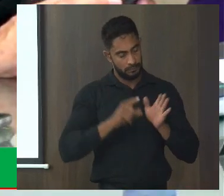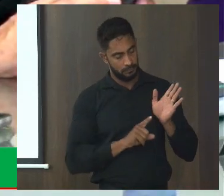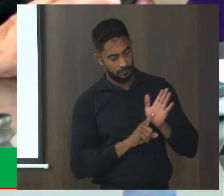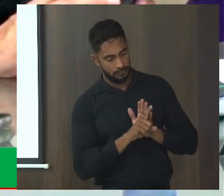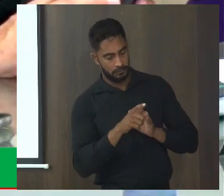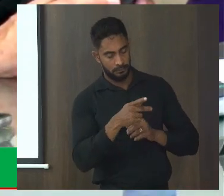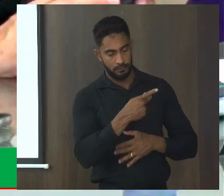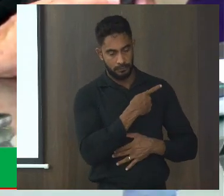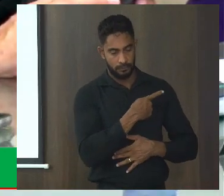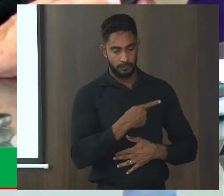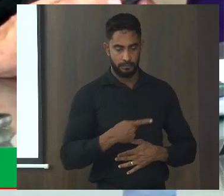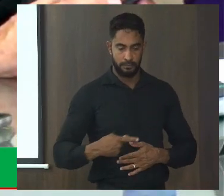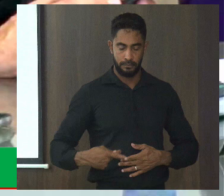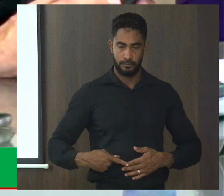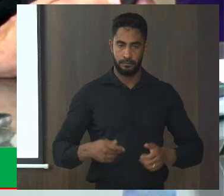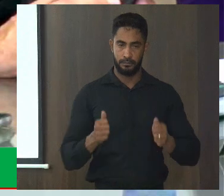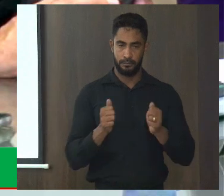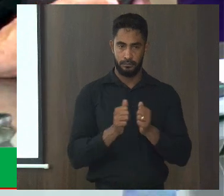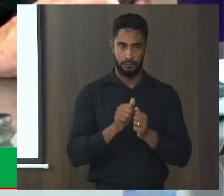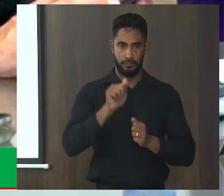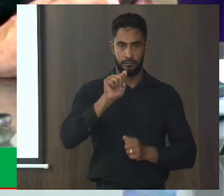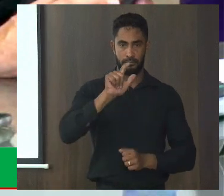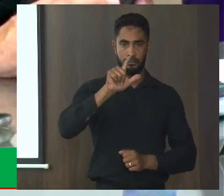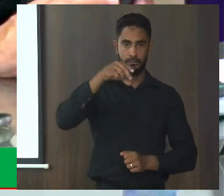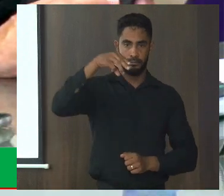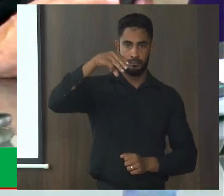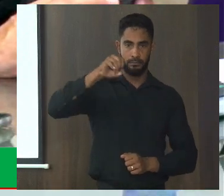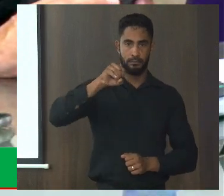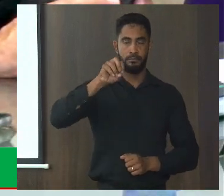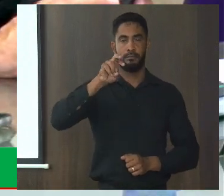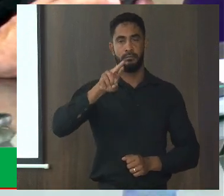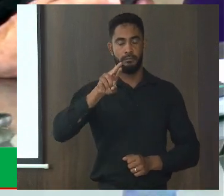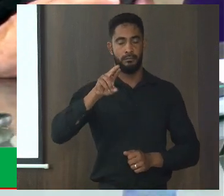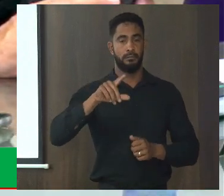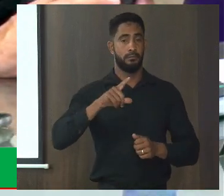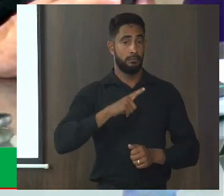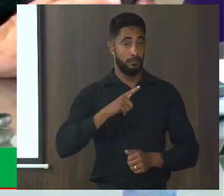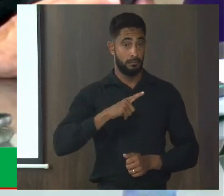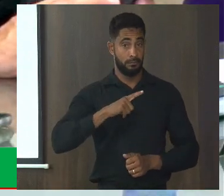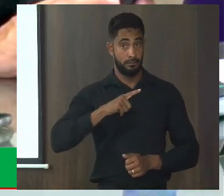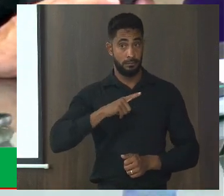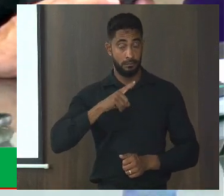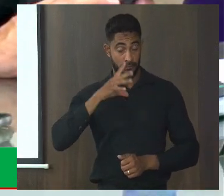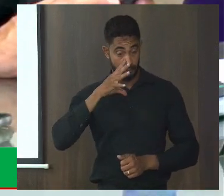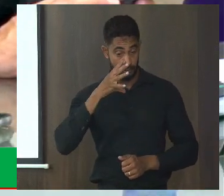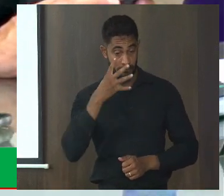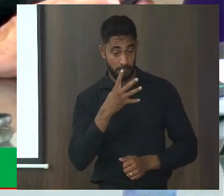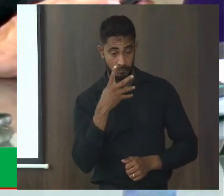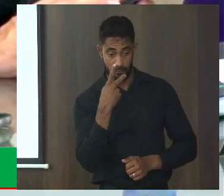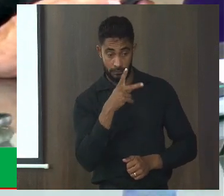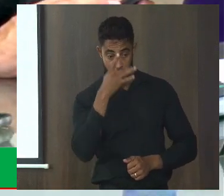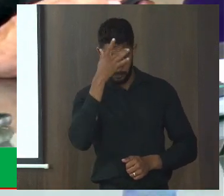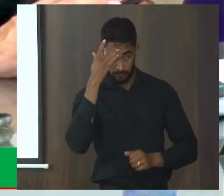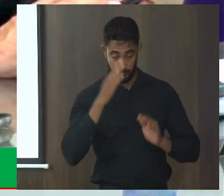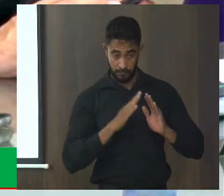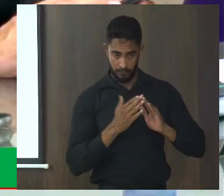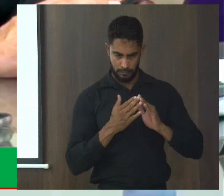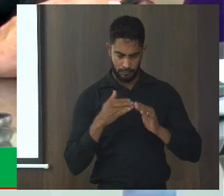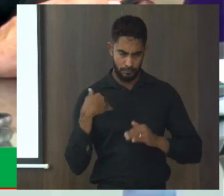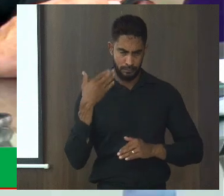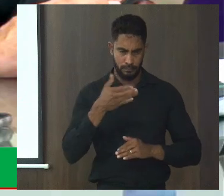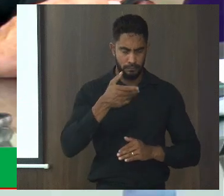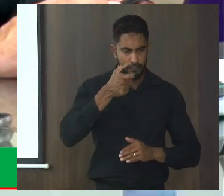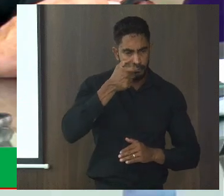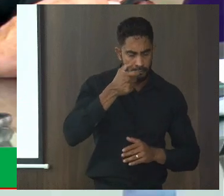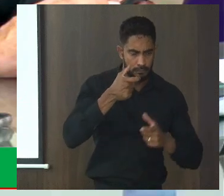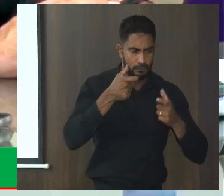né, juntamente com o sargento Almir, que é onde teve uma denúncia lá, uns moradores de perto, que eu fui em Locke, só que eu não